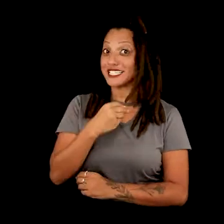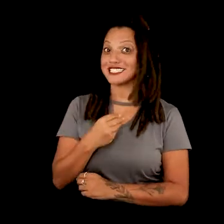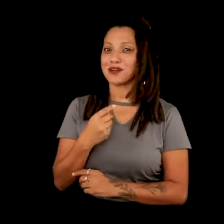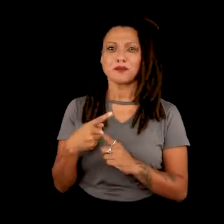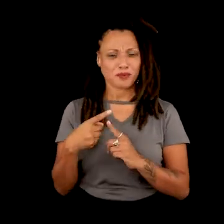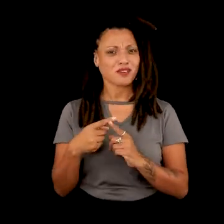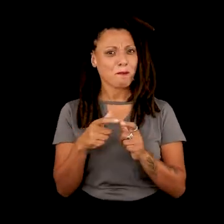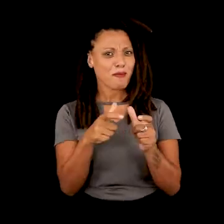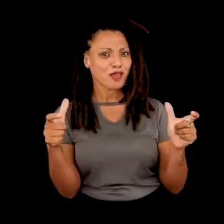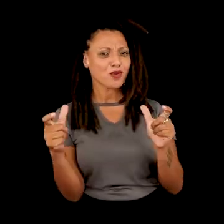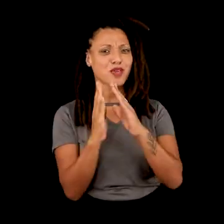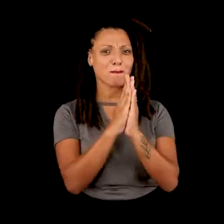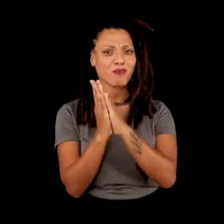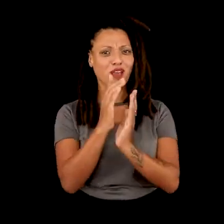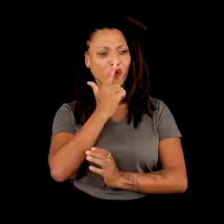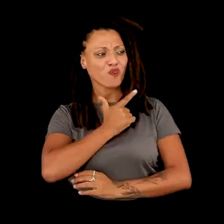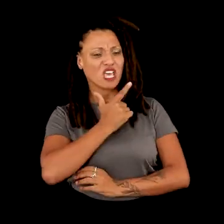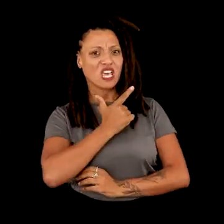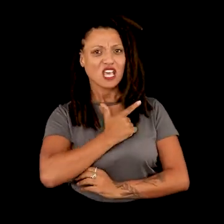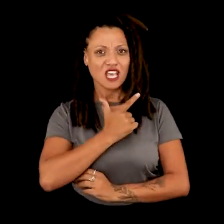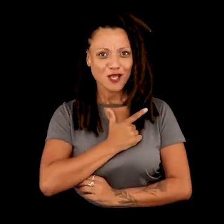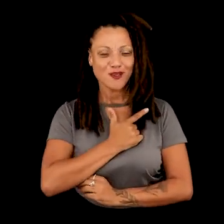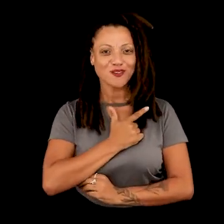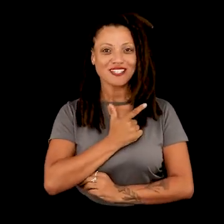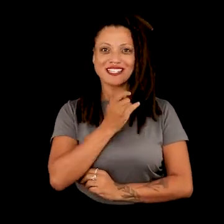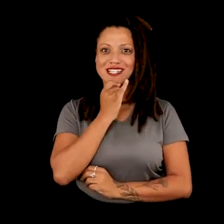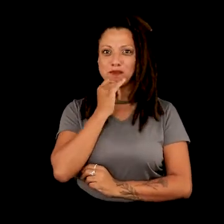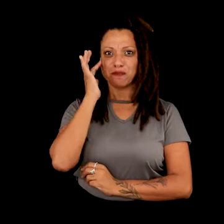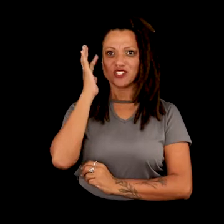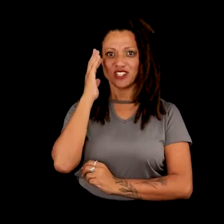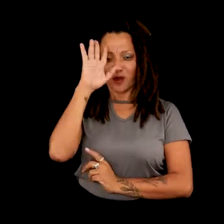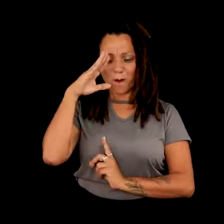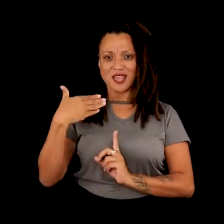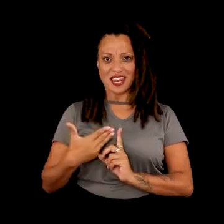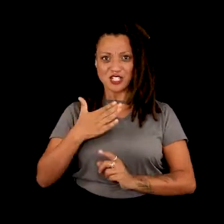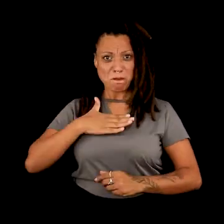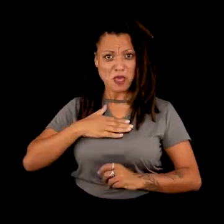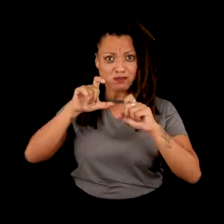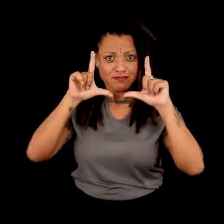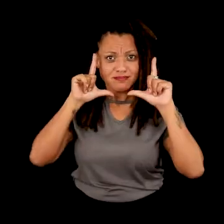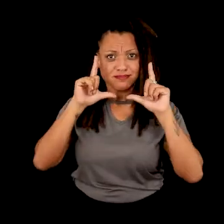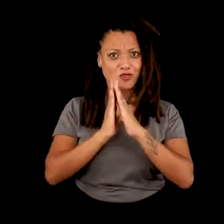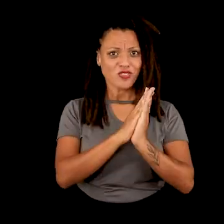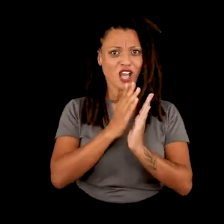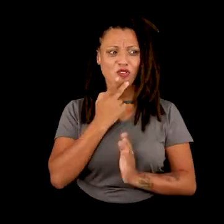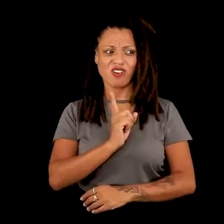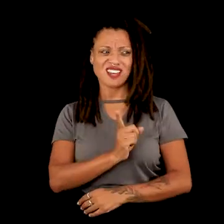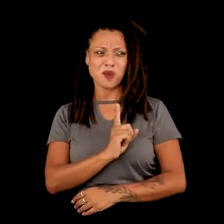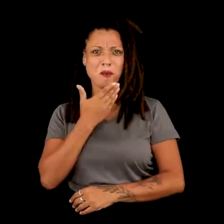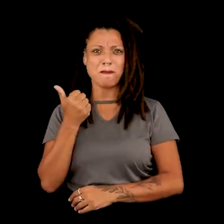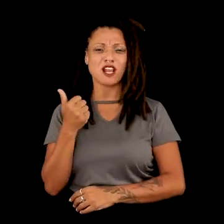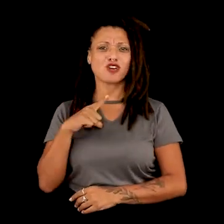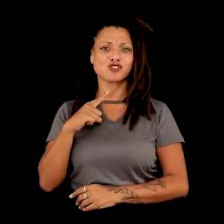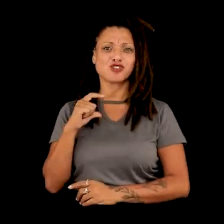é um negócio muito feio. A pessoa fazer uma boneca, se disser assim, vou fazer um boneco em tua homenagem, fala, não, vai, faz não, cara. Faz um estandarte que é